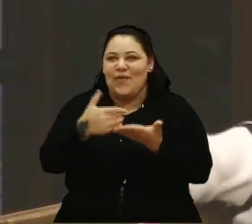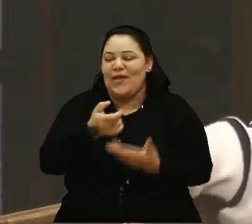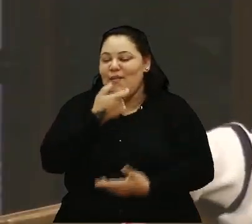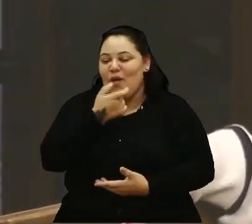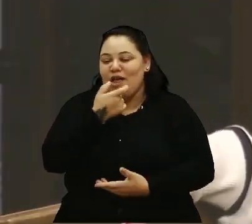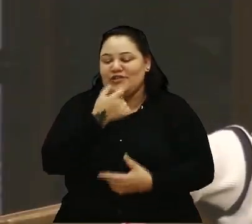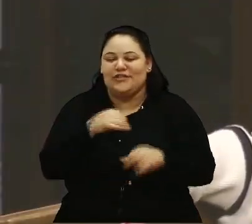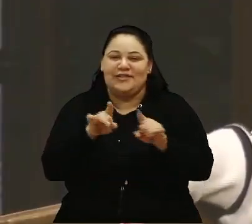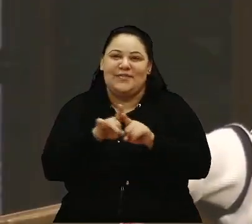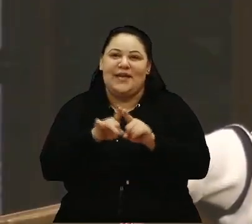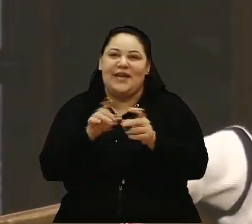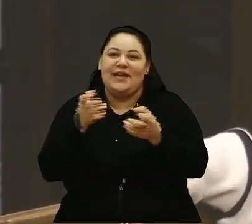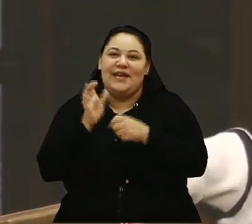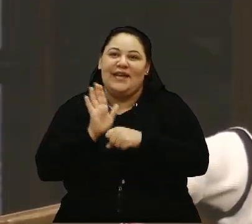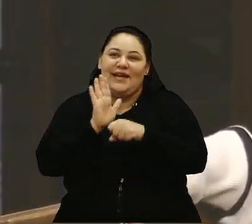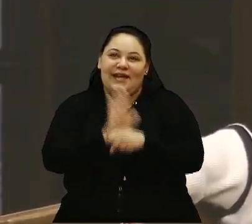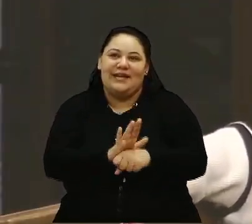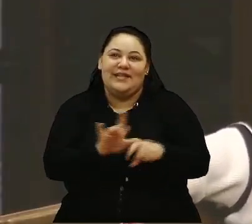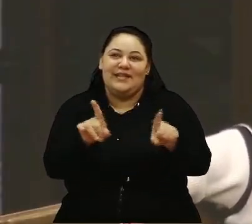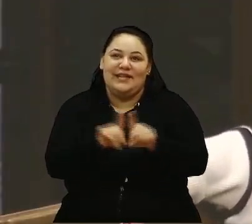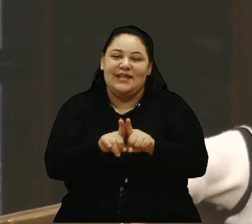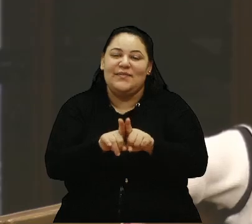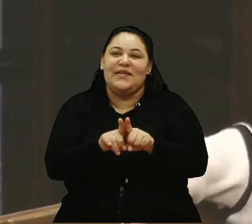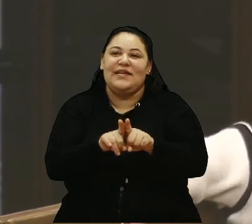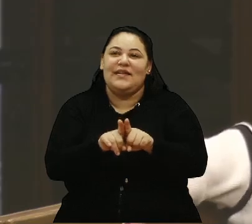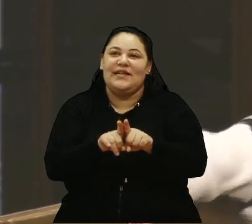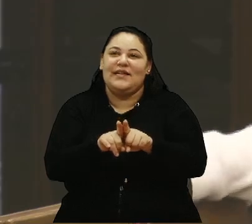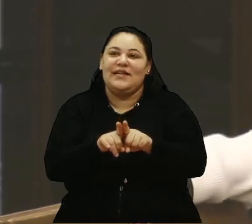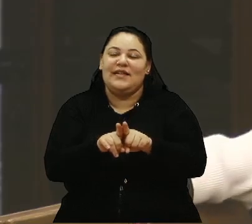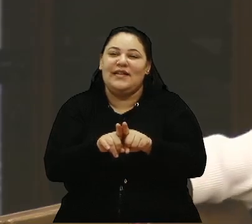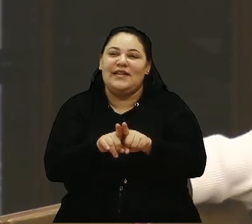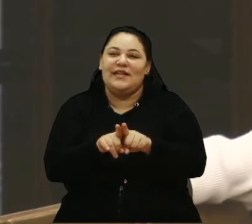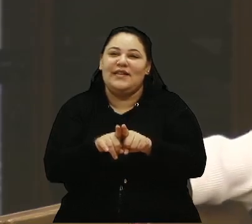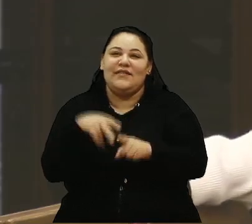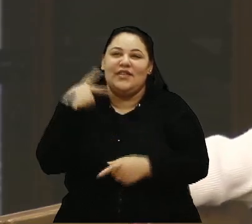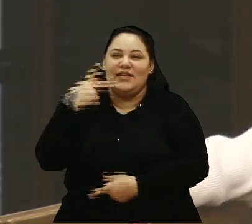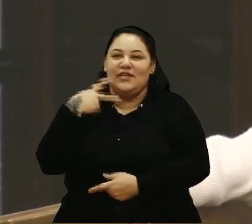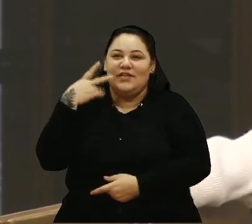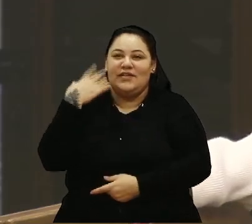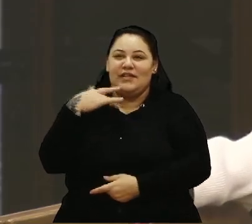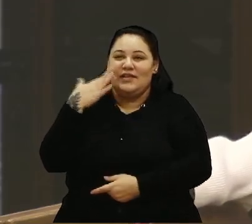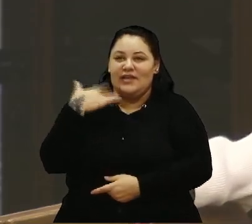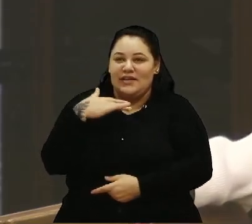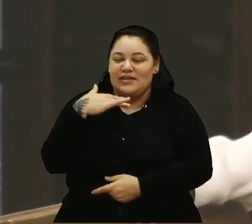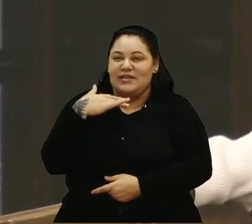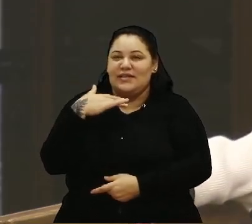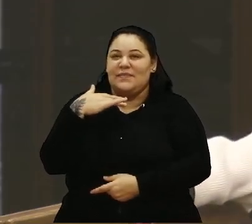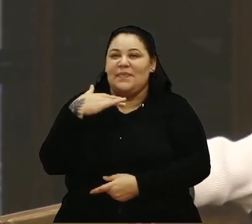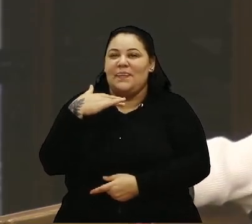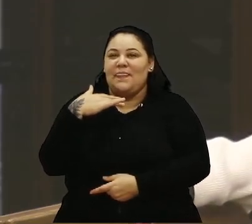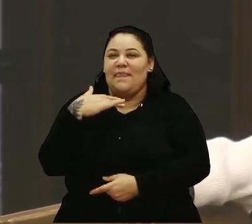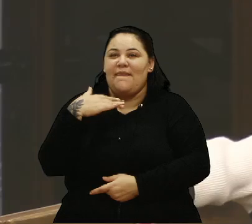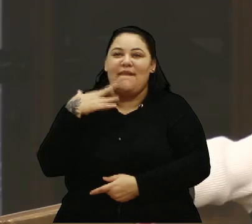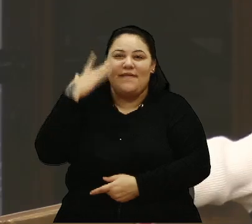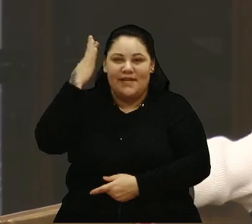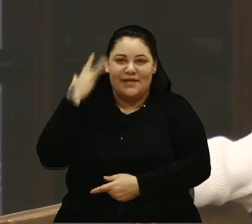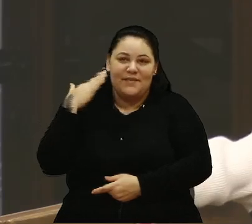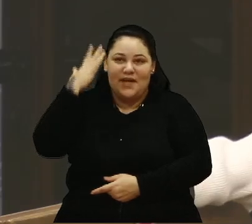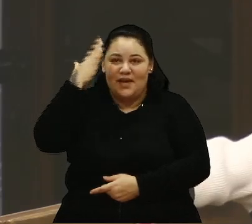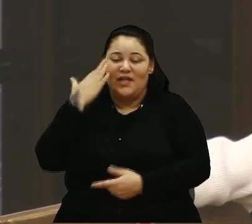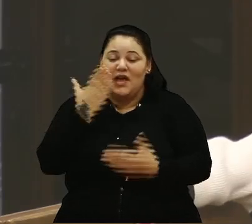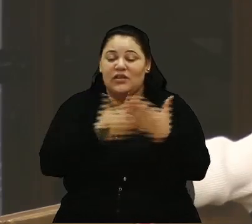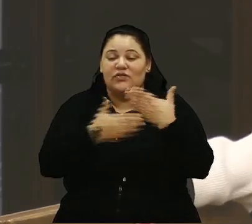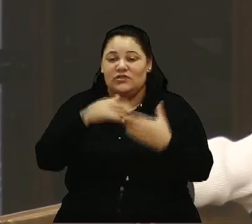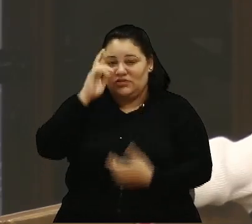bolachinhas. Quero agradecer mais uma vez a vereadora Andressa, vereadora Daiane Mello, a todas as diretoras dos nossos